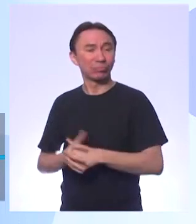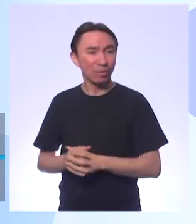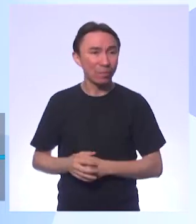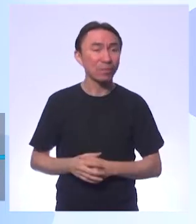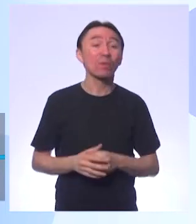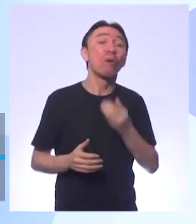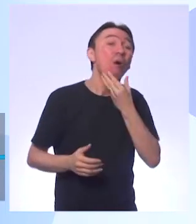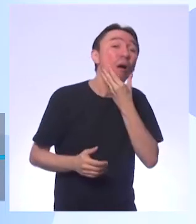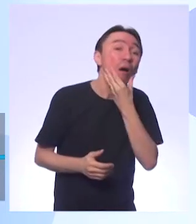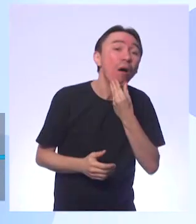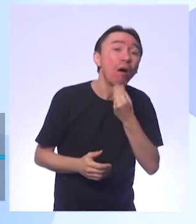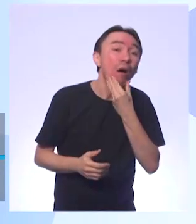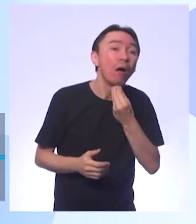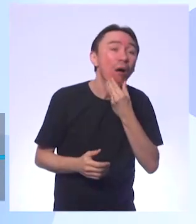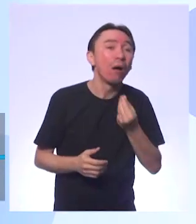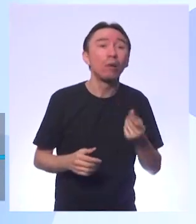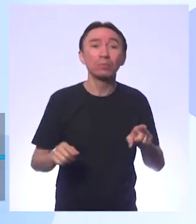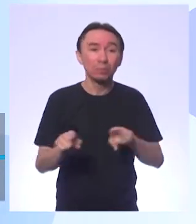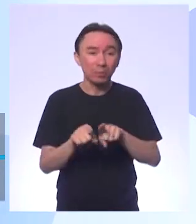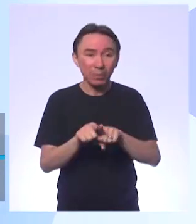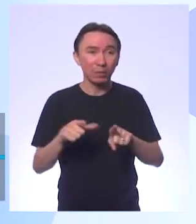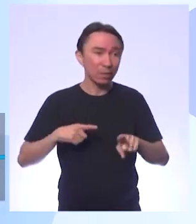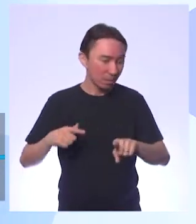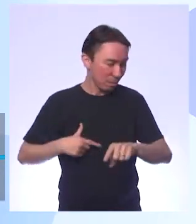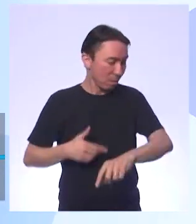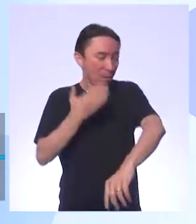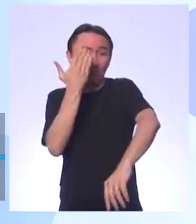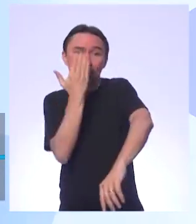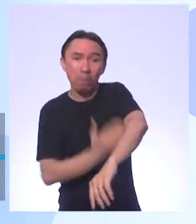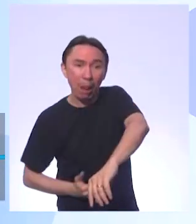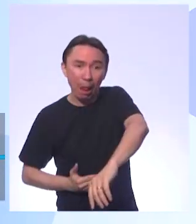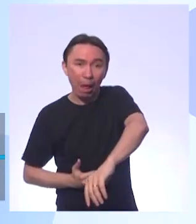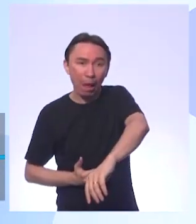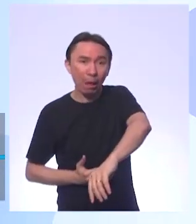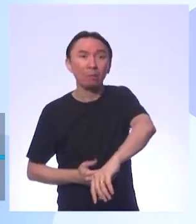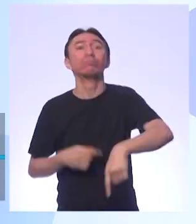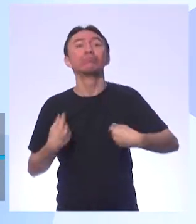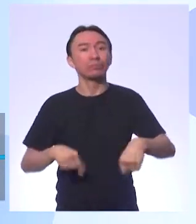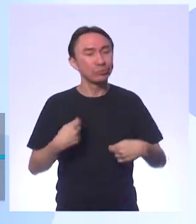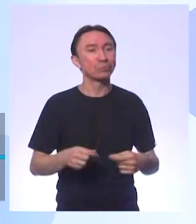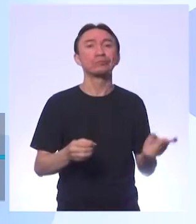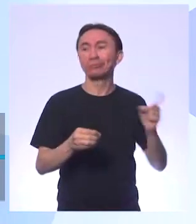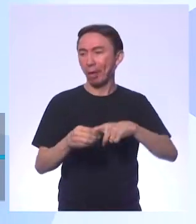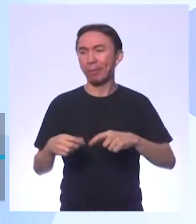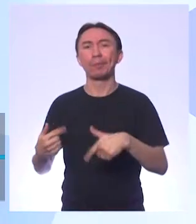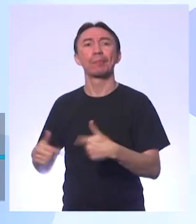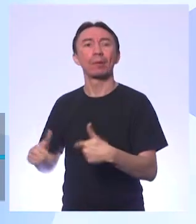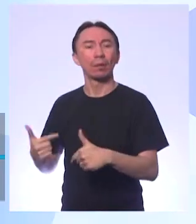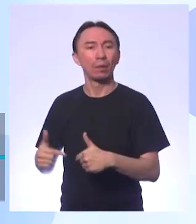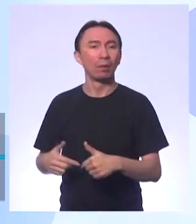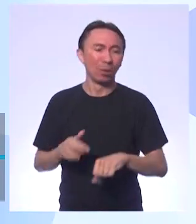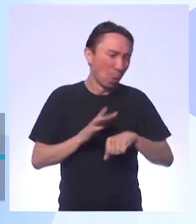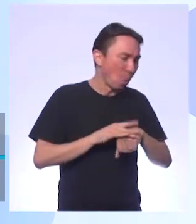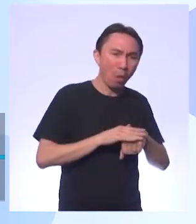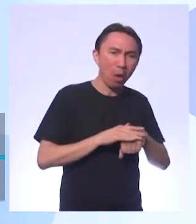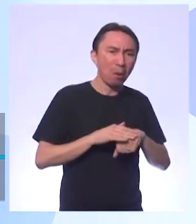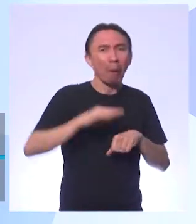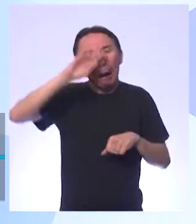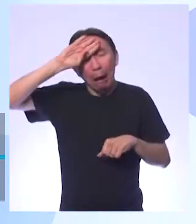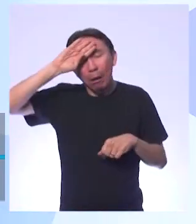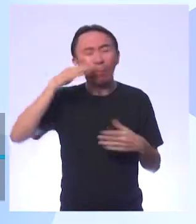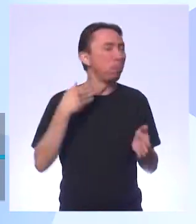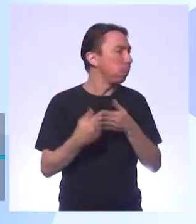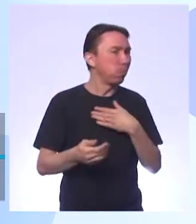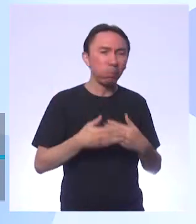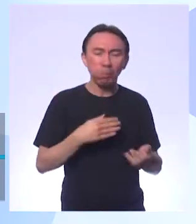dos seus corpos amputados em uma máquina, eles têm que voltar a trabalhar. Está doente? Não importa. Tem que trabalhar. Essa é